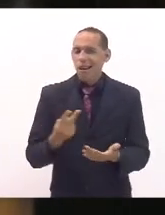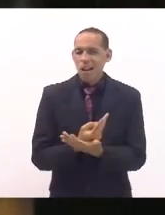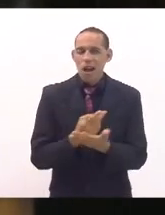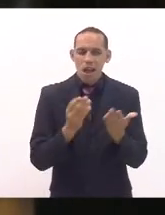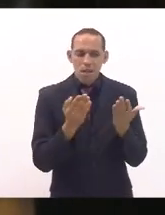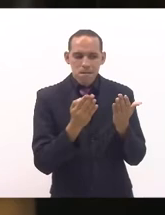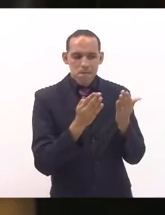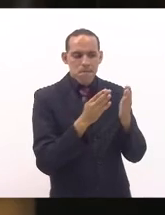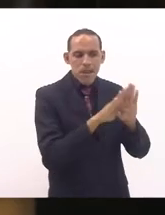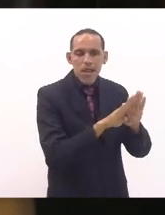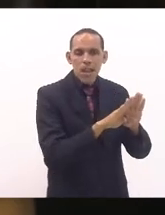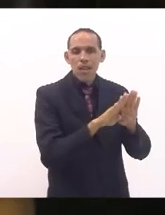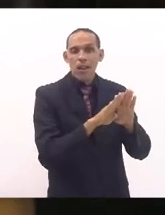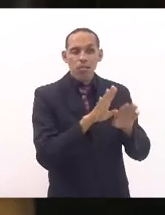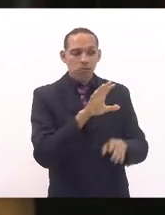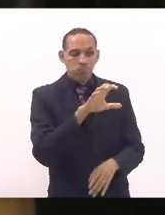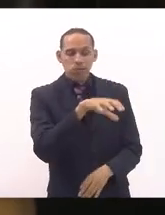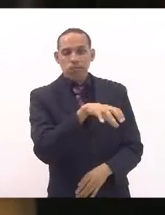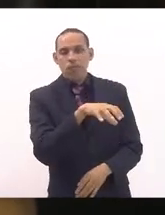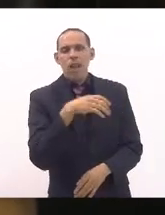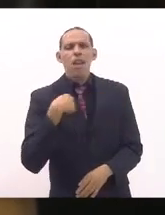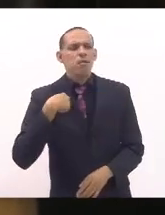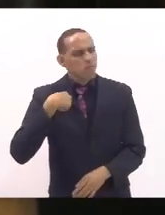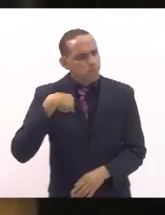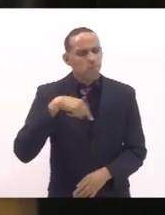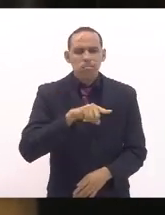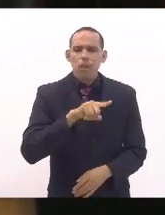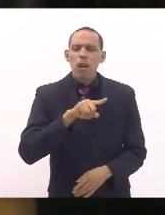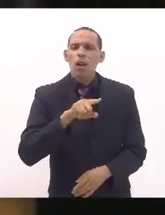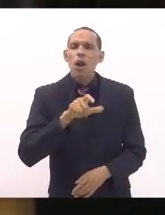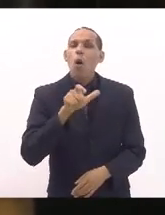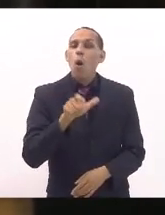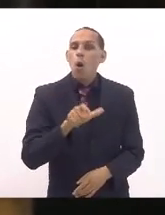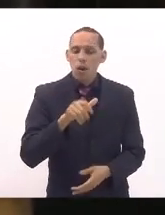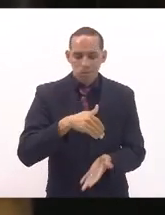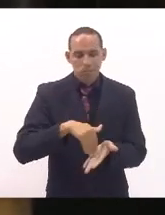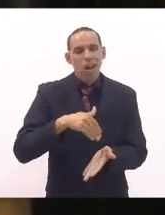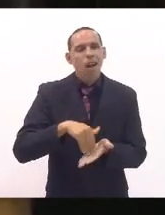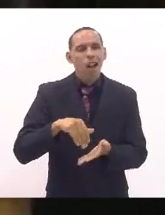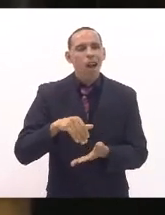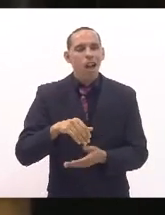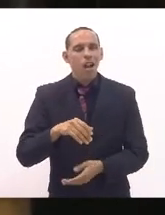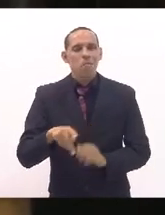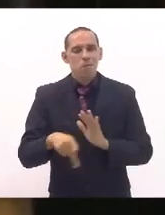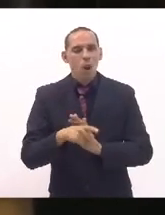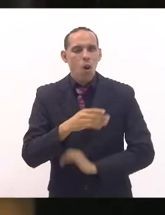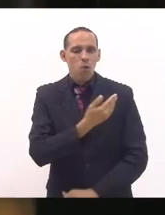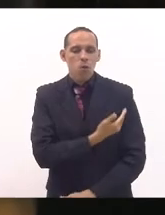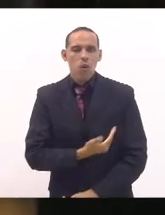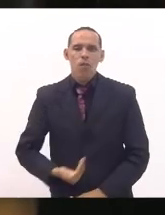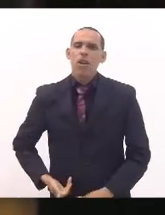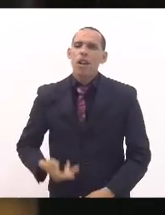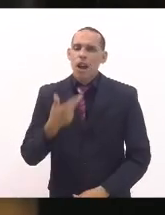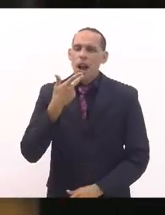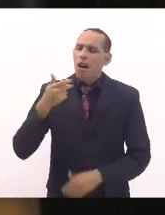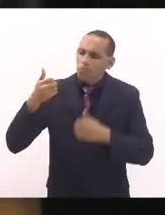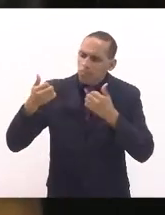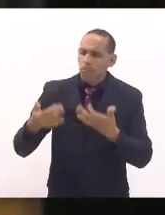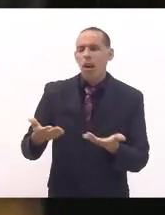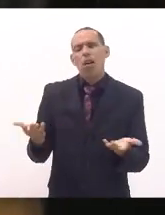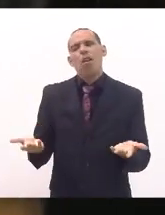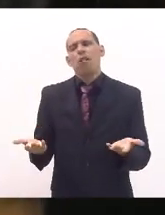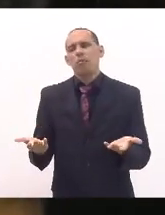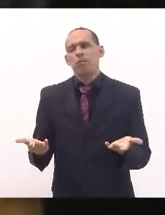fechamento da unidade, eu fui ao secretário de governo, disse ter conhecimento de que isso iria